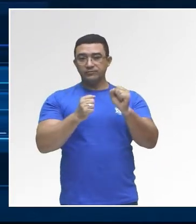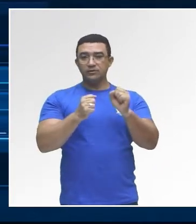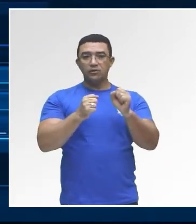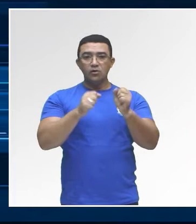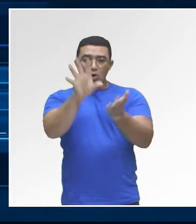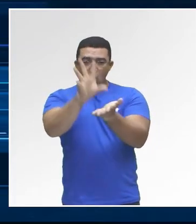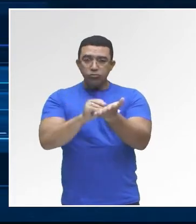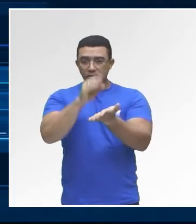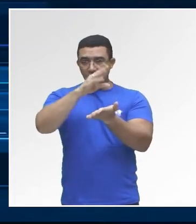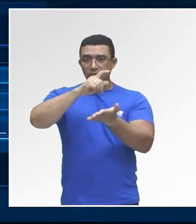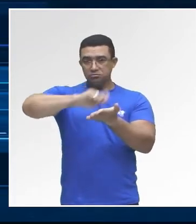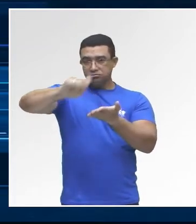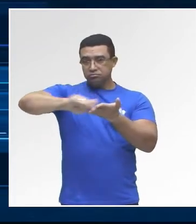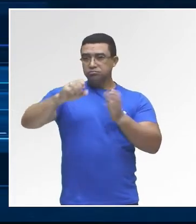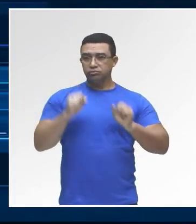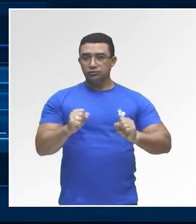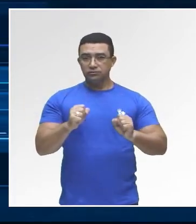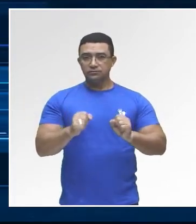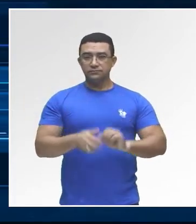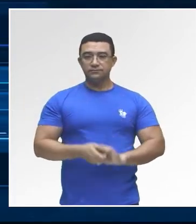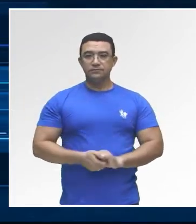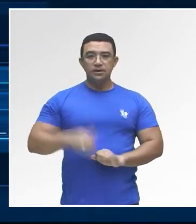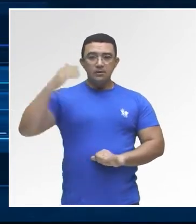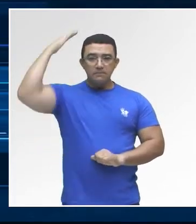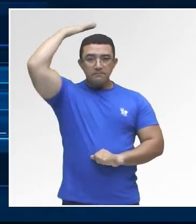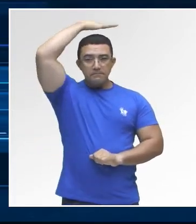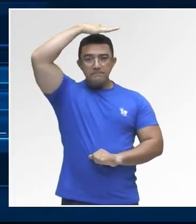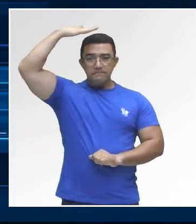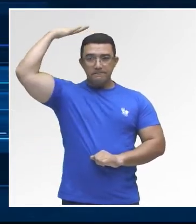acompanhem o vídeo. Mexico,